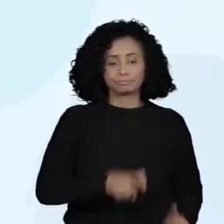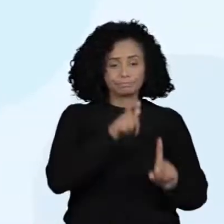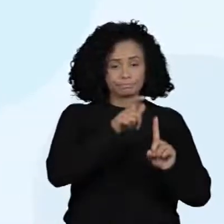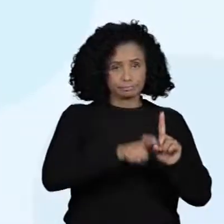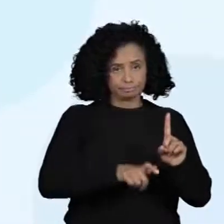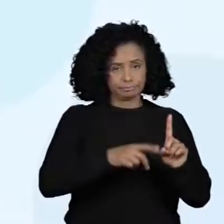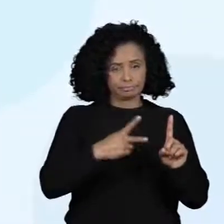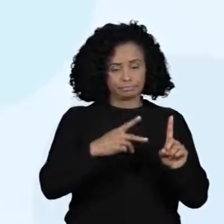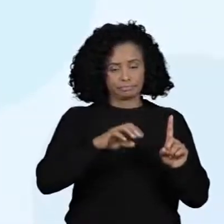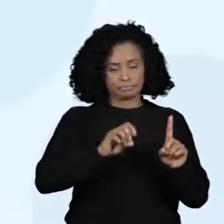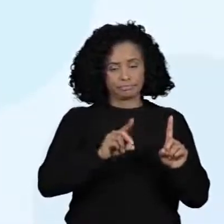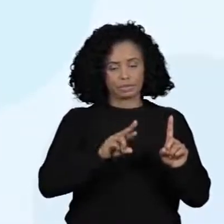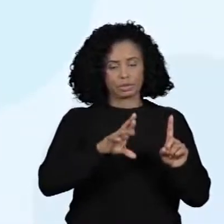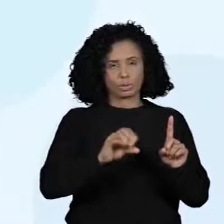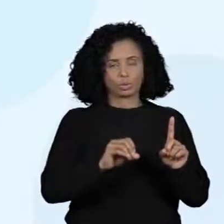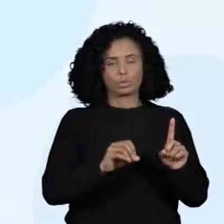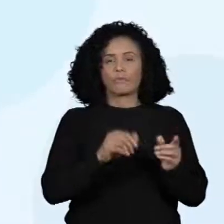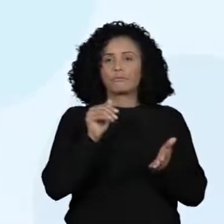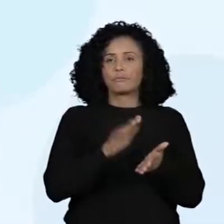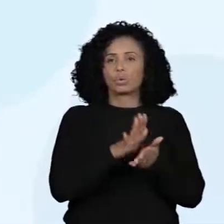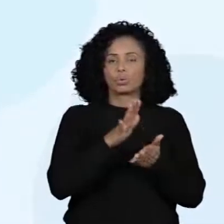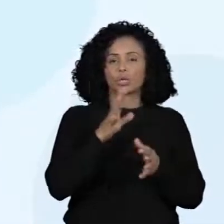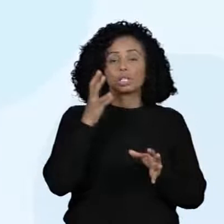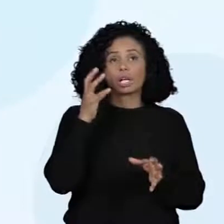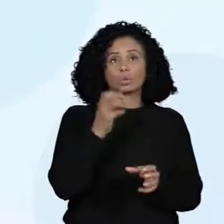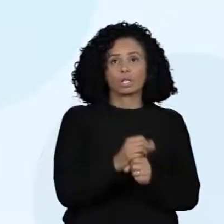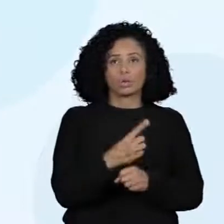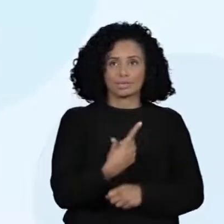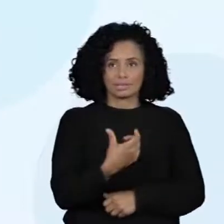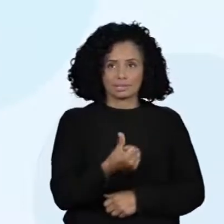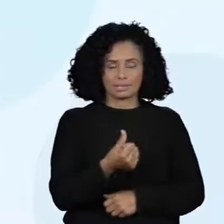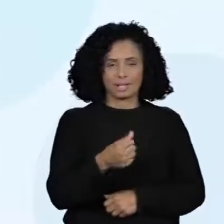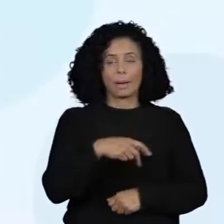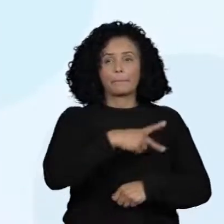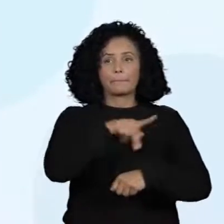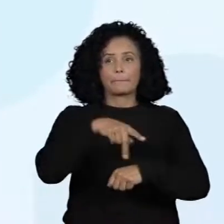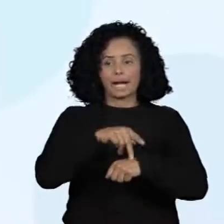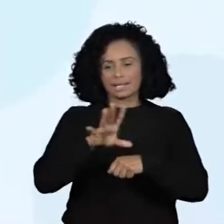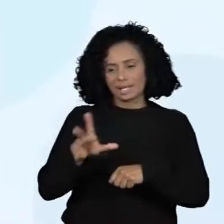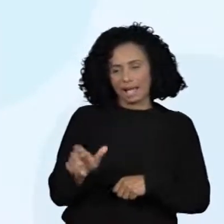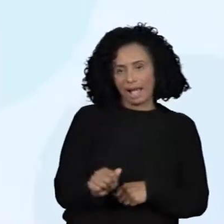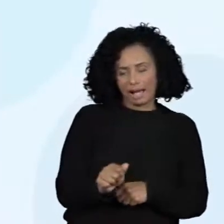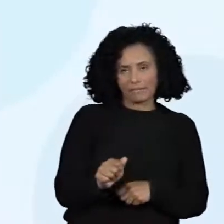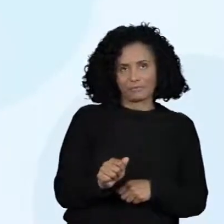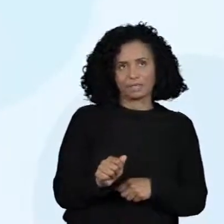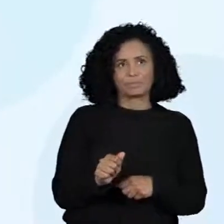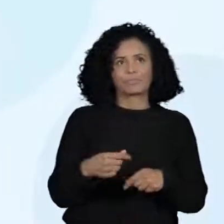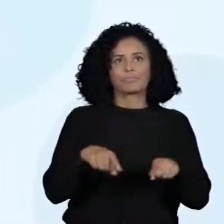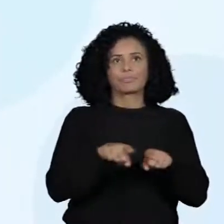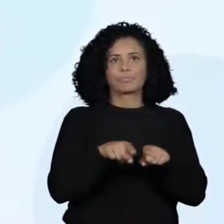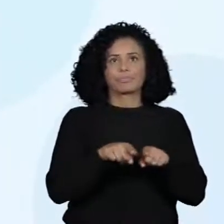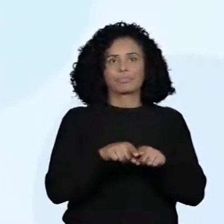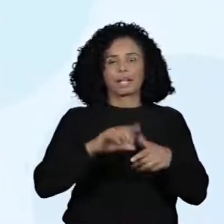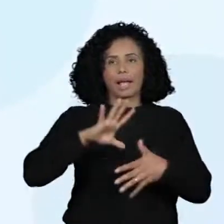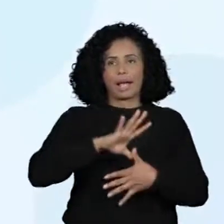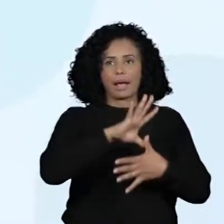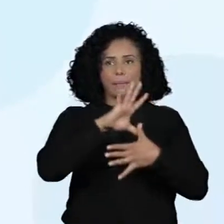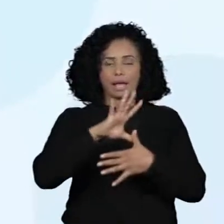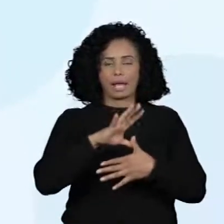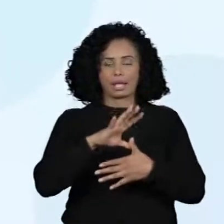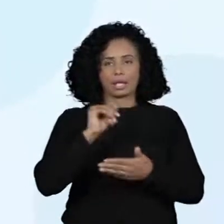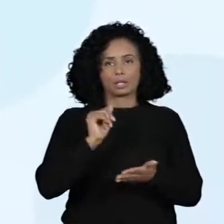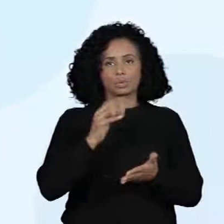16 figurinhas de países da África, 12 da América e 18 da Europa.